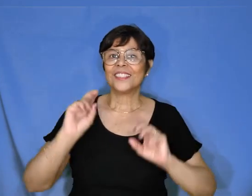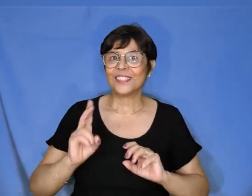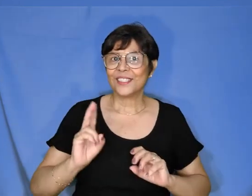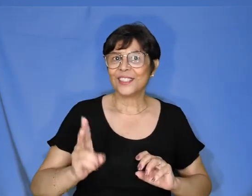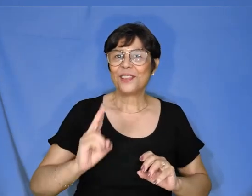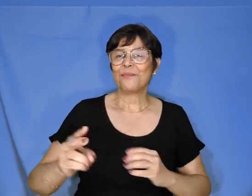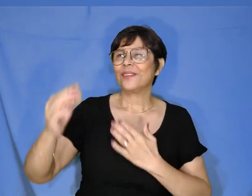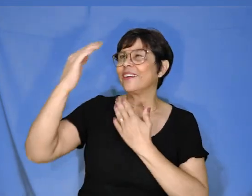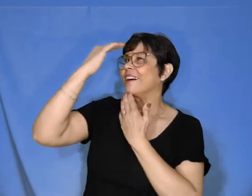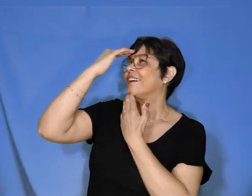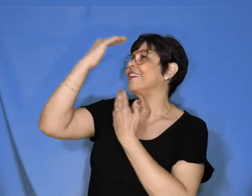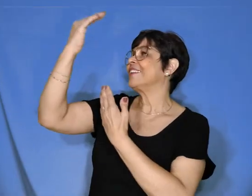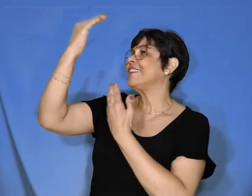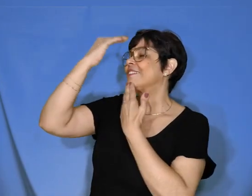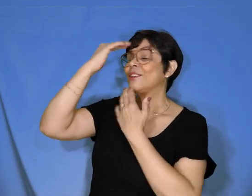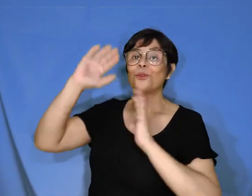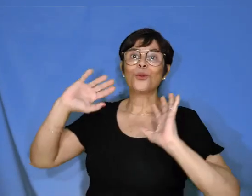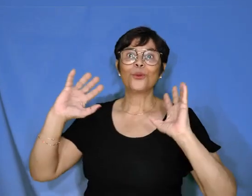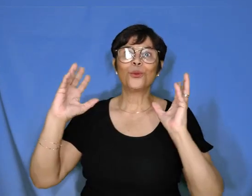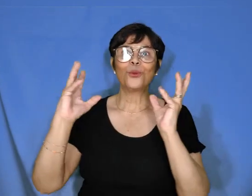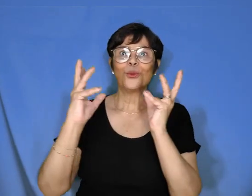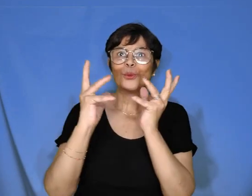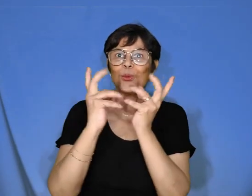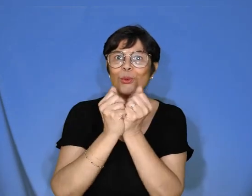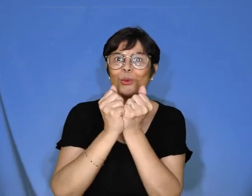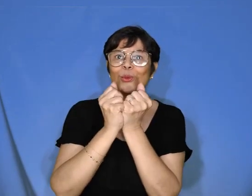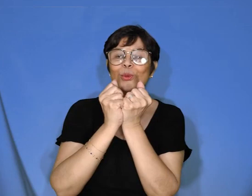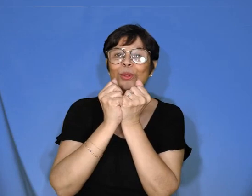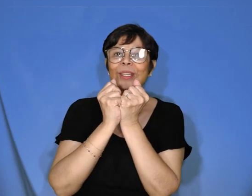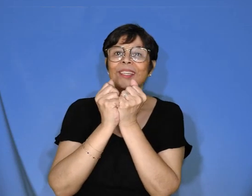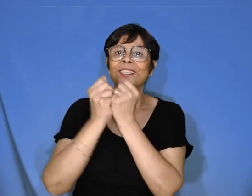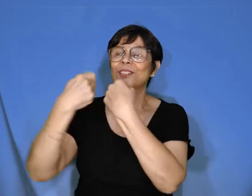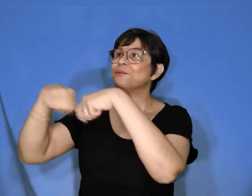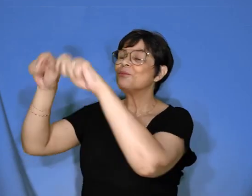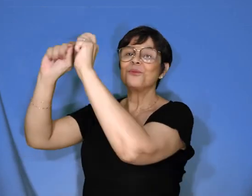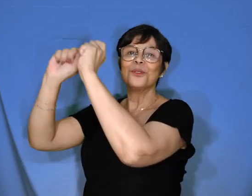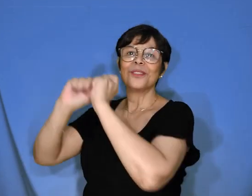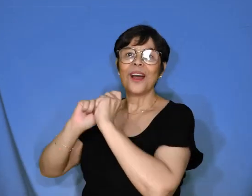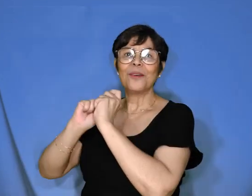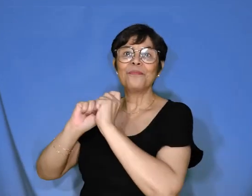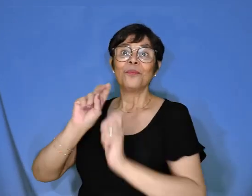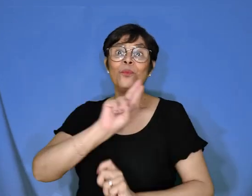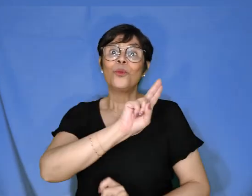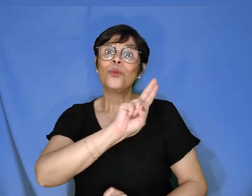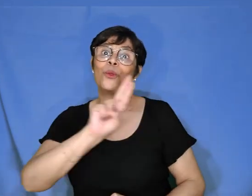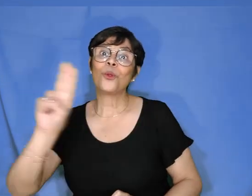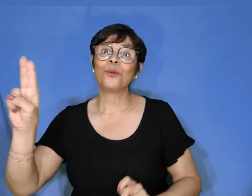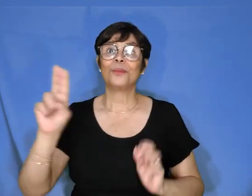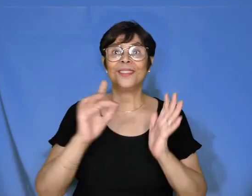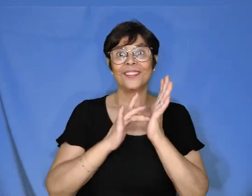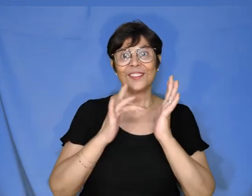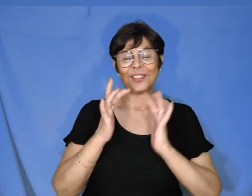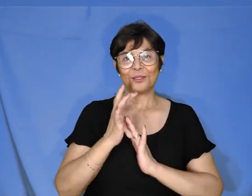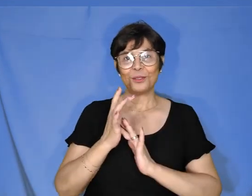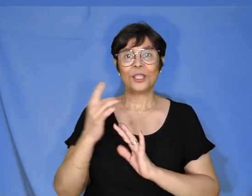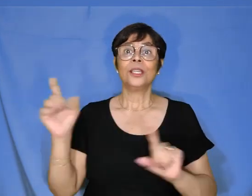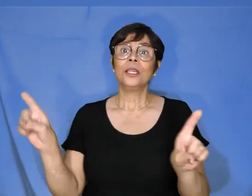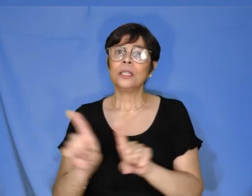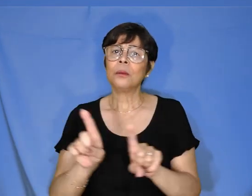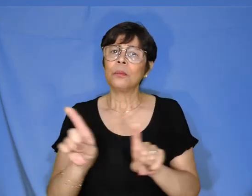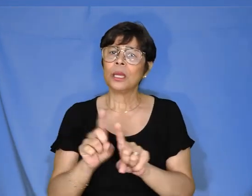espirituais, dando sempre graças por tudo a nosso Deus e Pai, em nome do Senhor Jesus